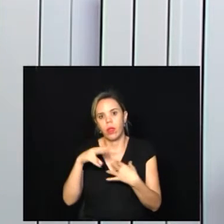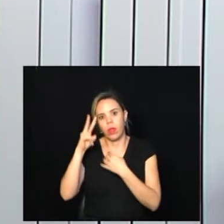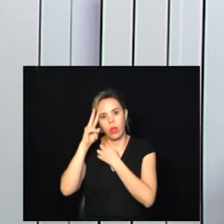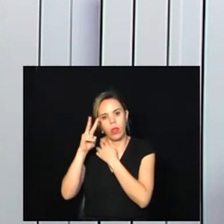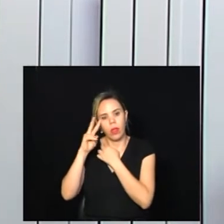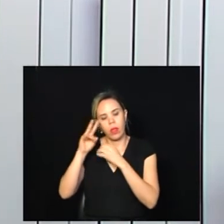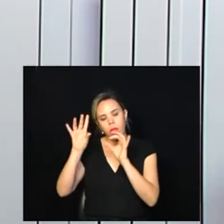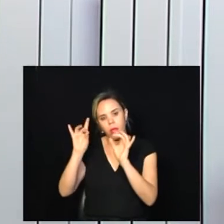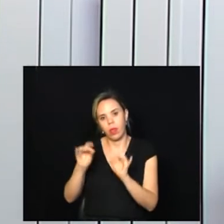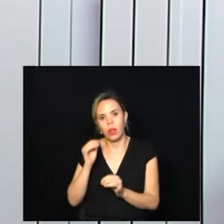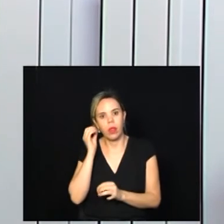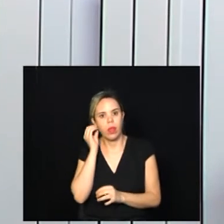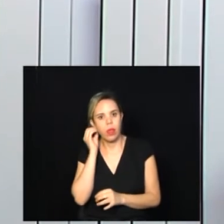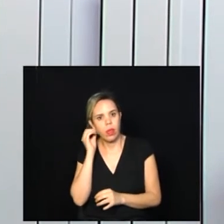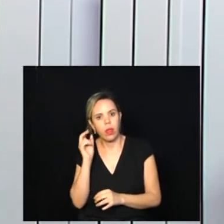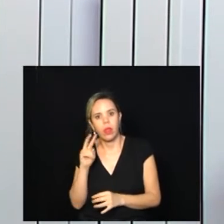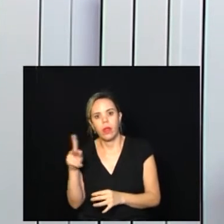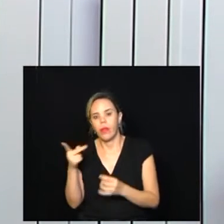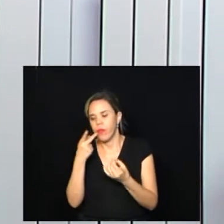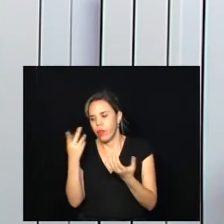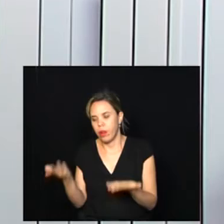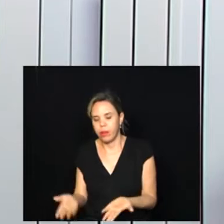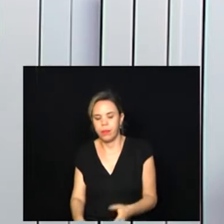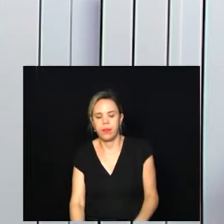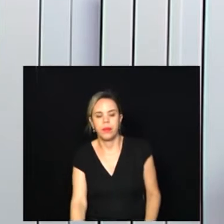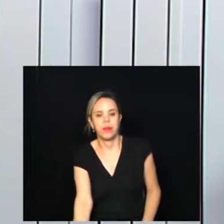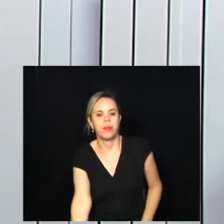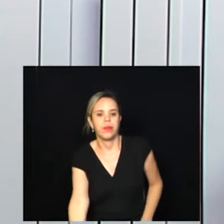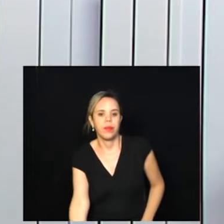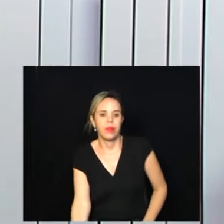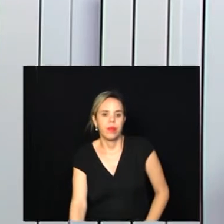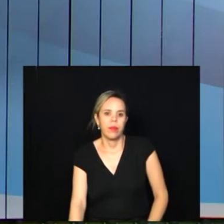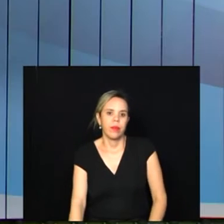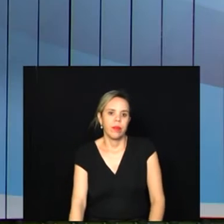mais detalhes essas histórias que você está nos relatando?